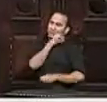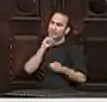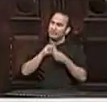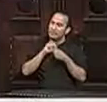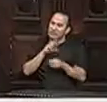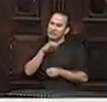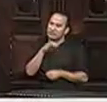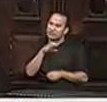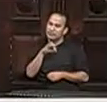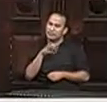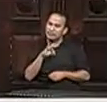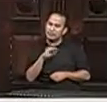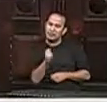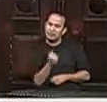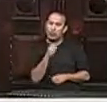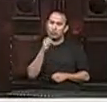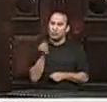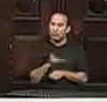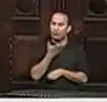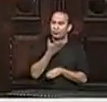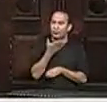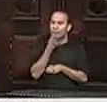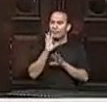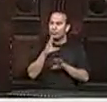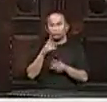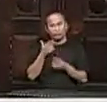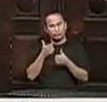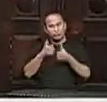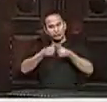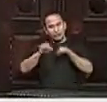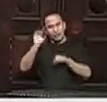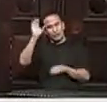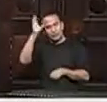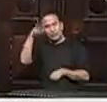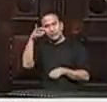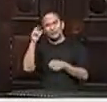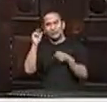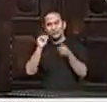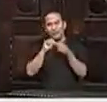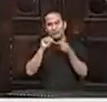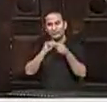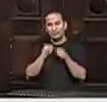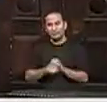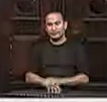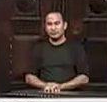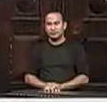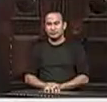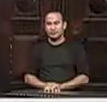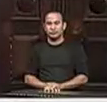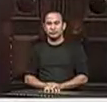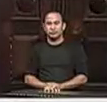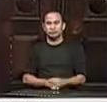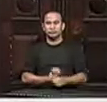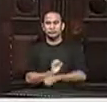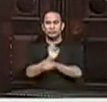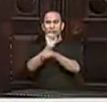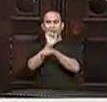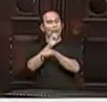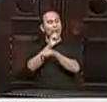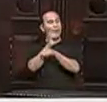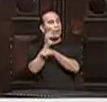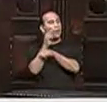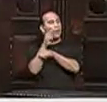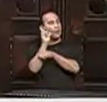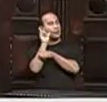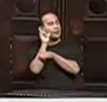receitas novas não estão nas soluções que vêm sendo implementadas pelo governo do Estado. Ontem, por exemplo,